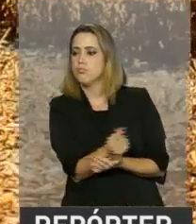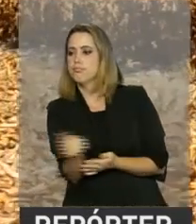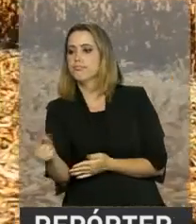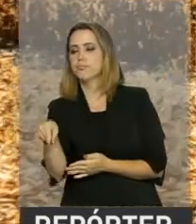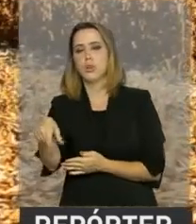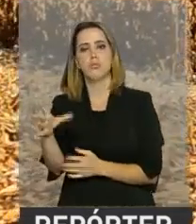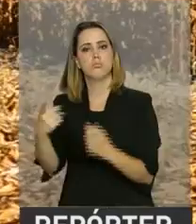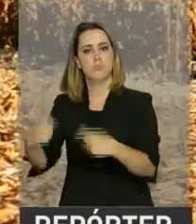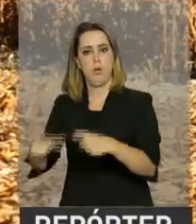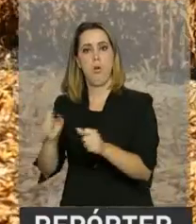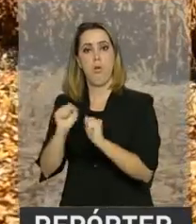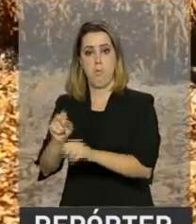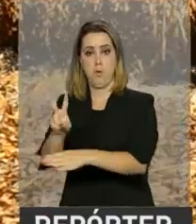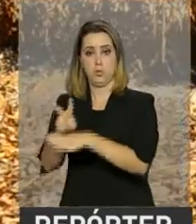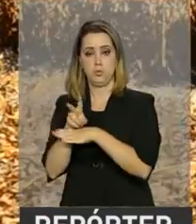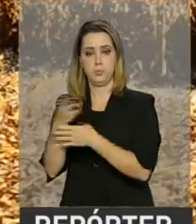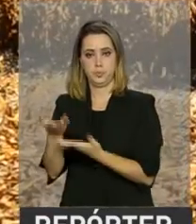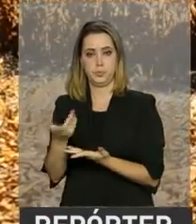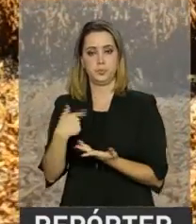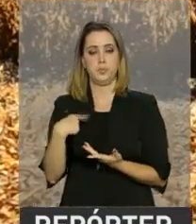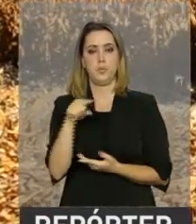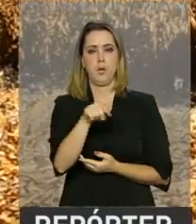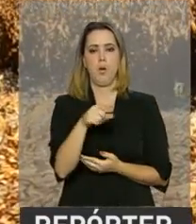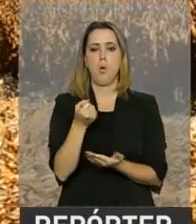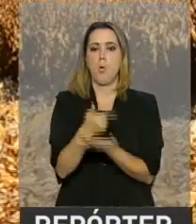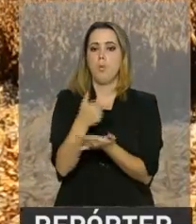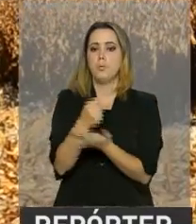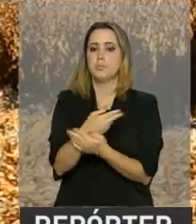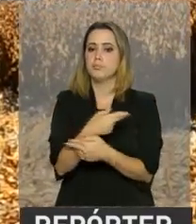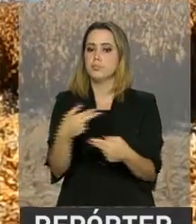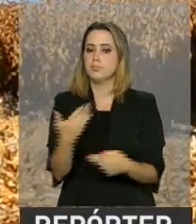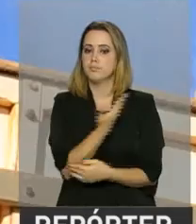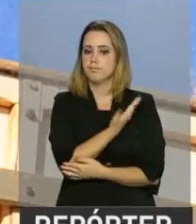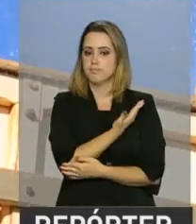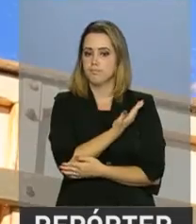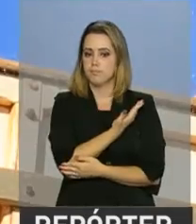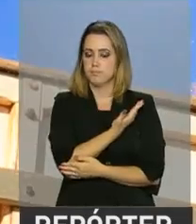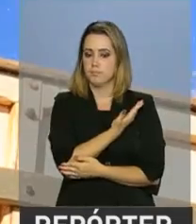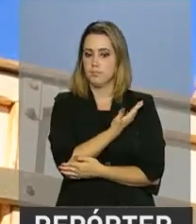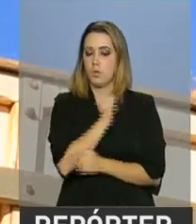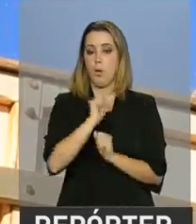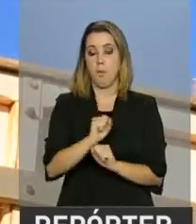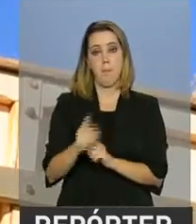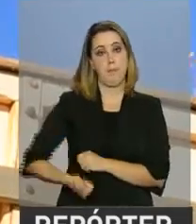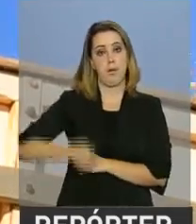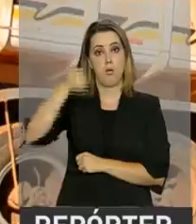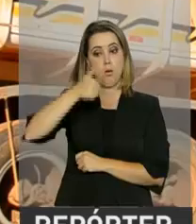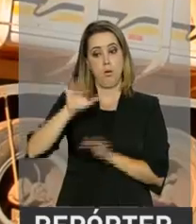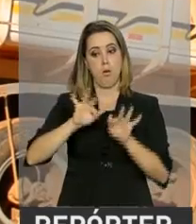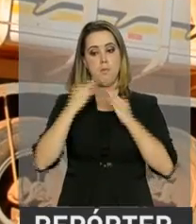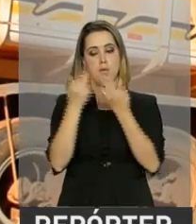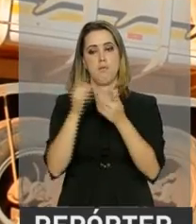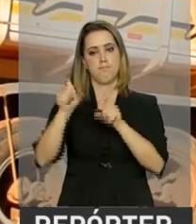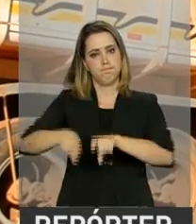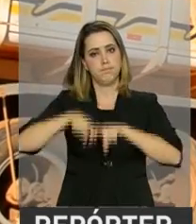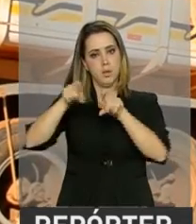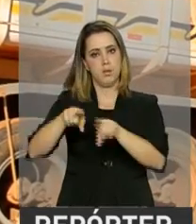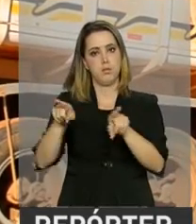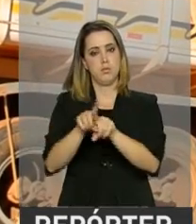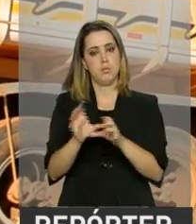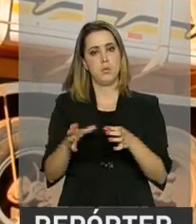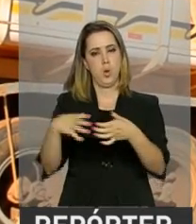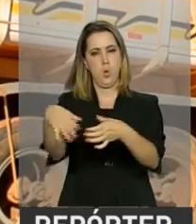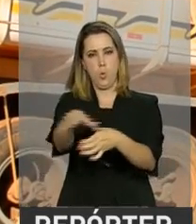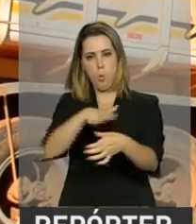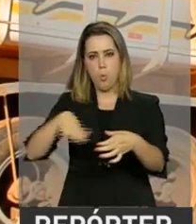Frota serve para financiar a aquisição de máquinas e equipamentos agrícolas, beneficia produtores rurais e cooperativas com